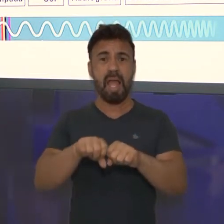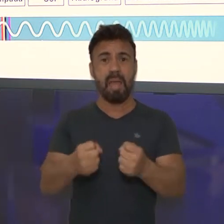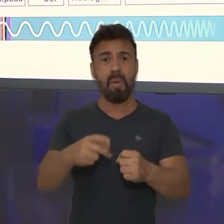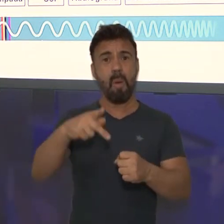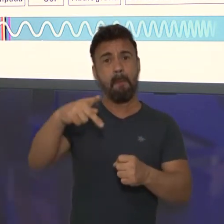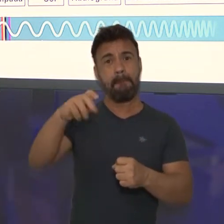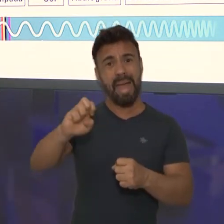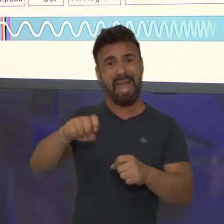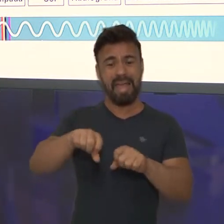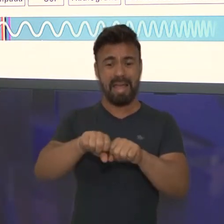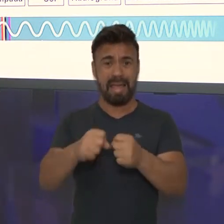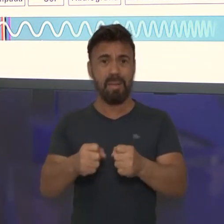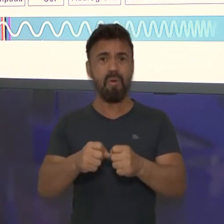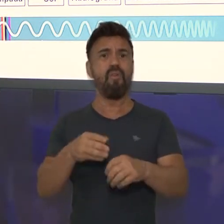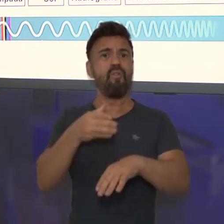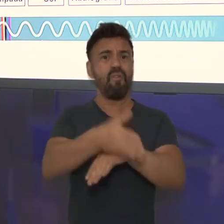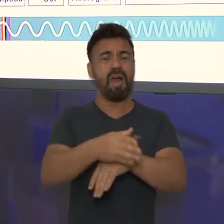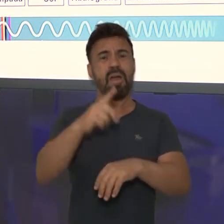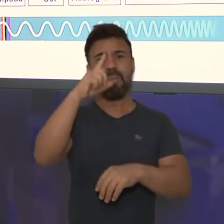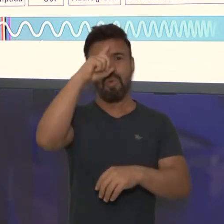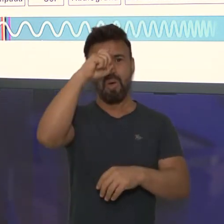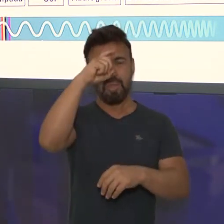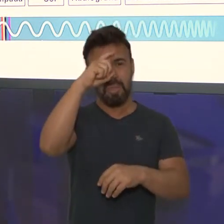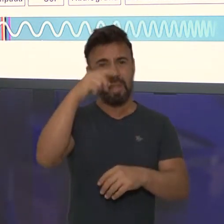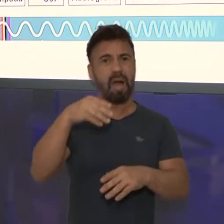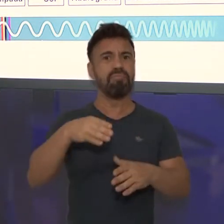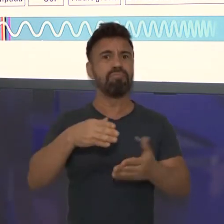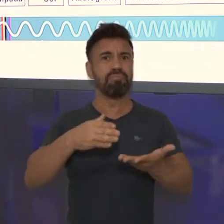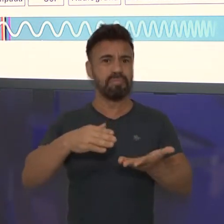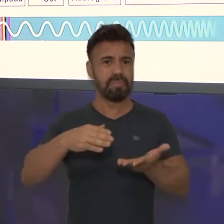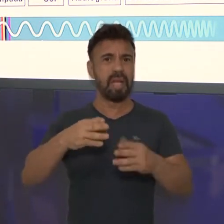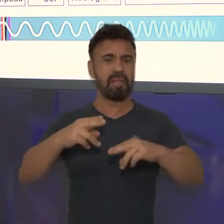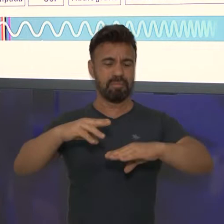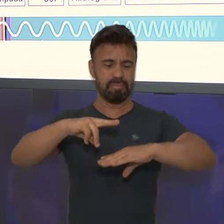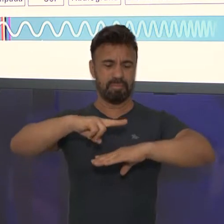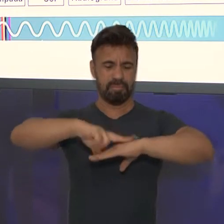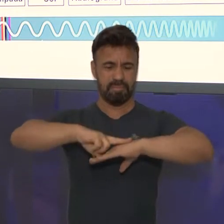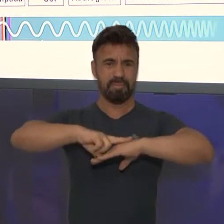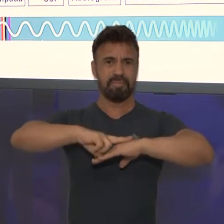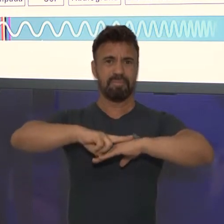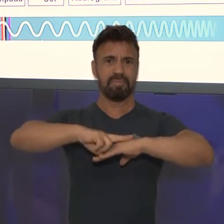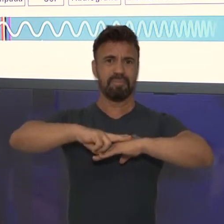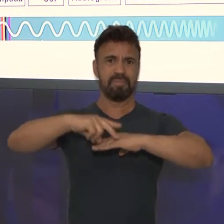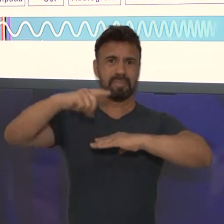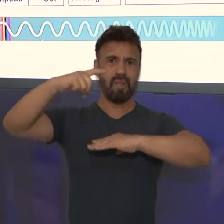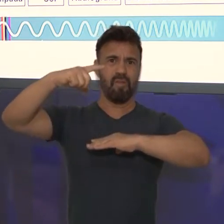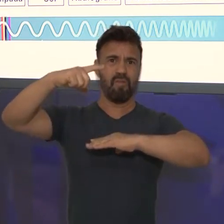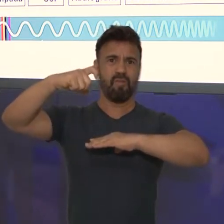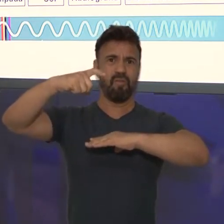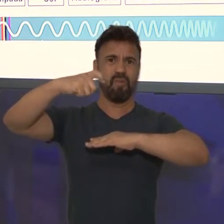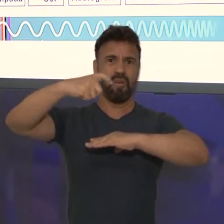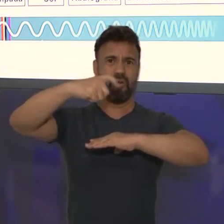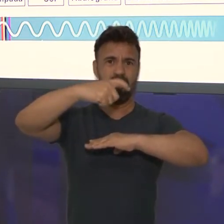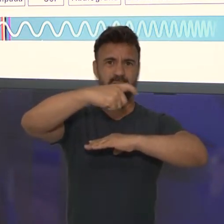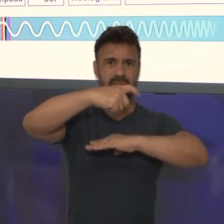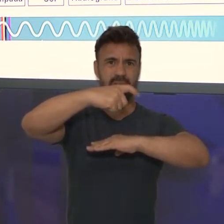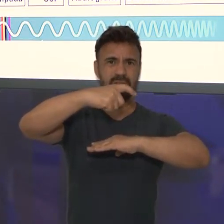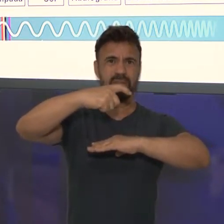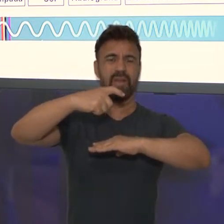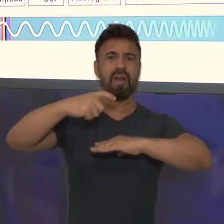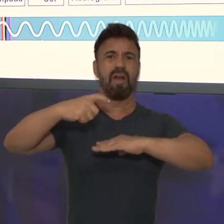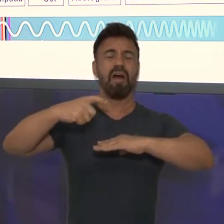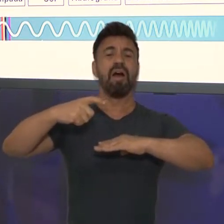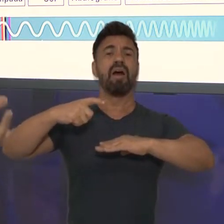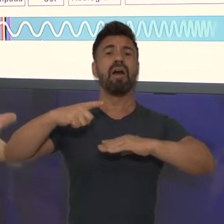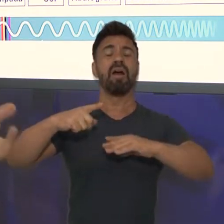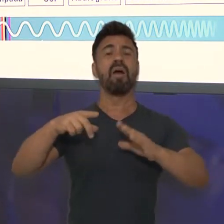vai para o hospital, faz um exame de radiografia para ver se tem alguma fratura, né? E como o